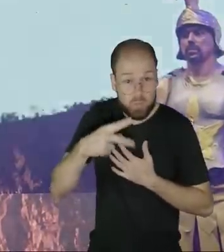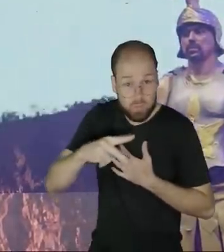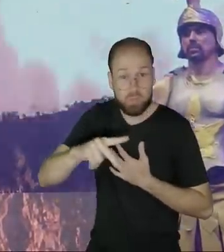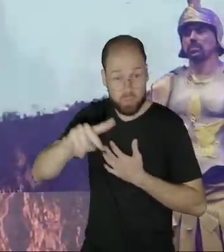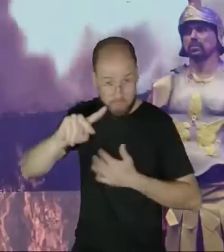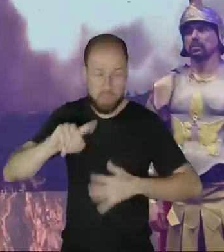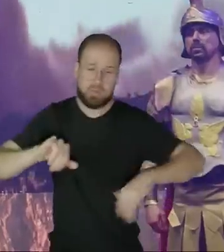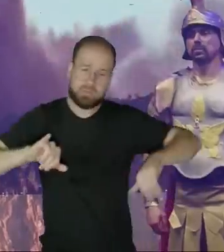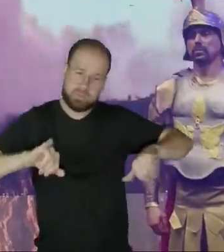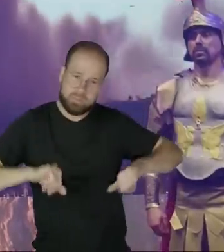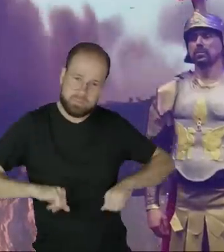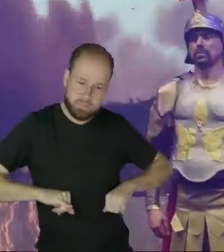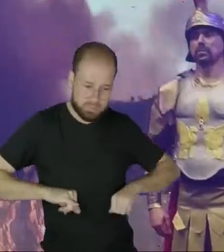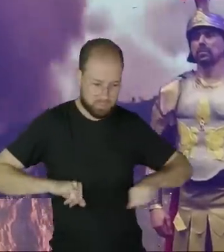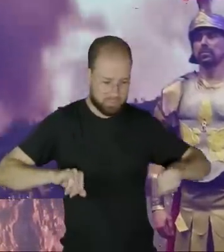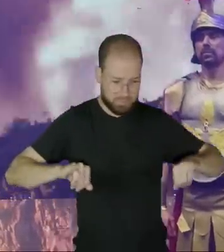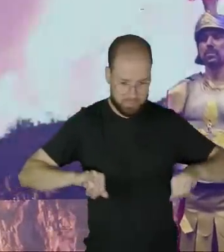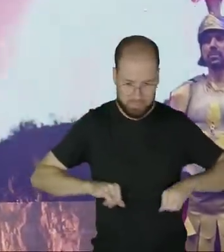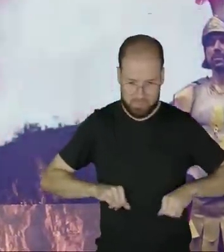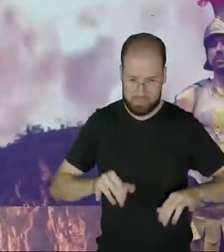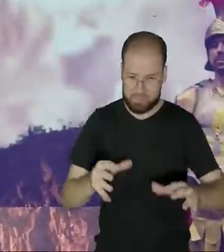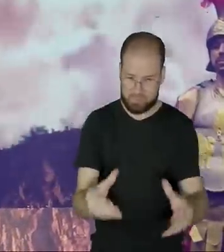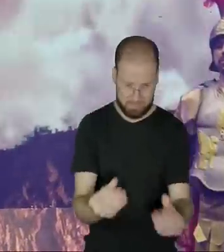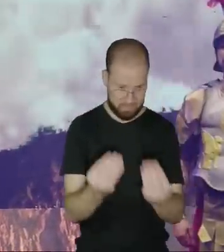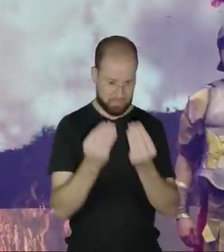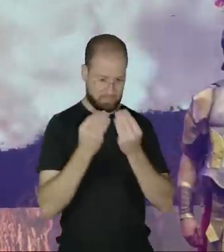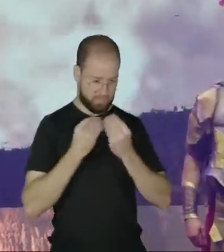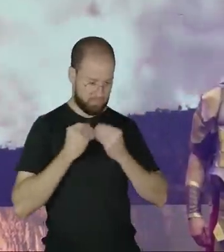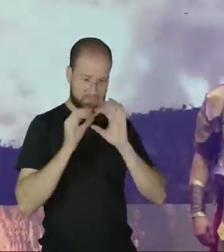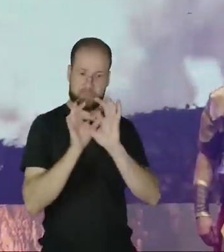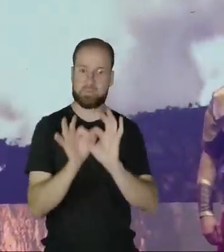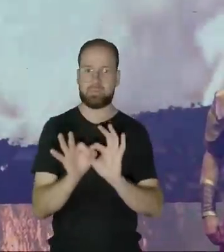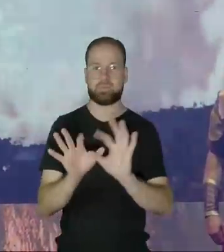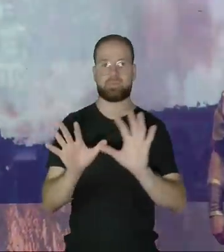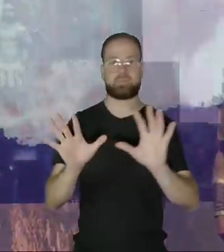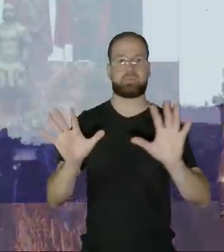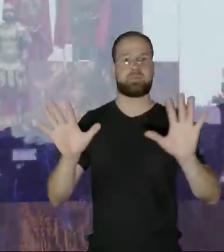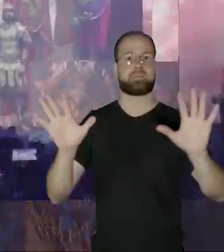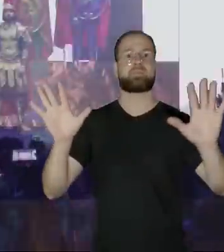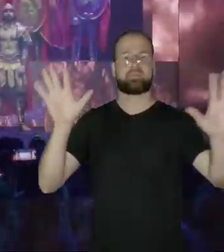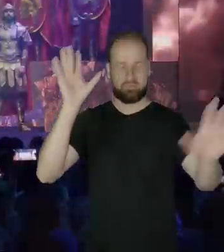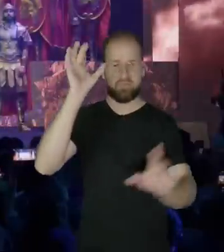em tua chaga escura e libertação